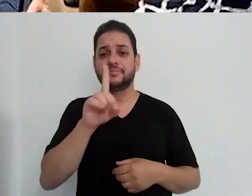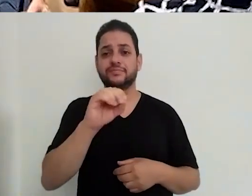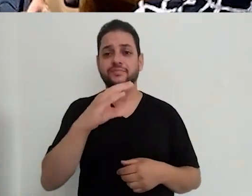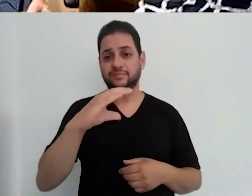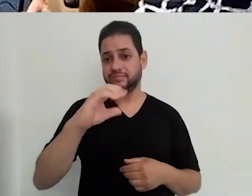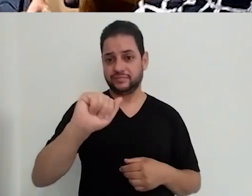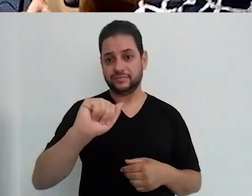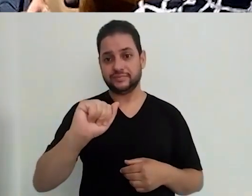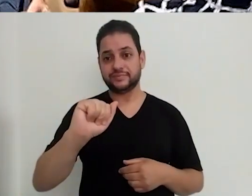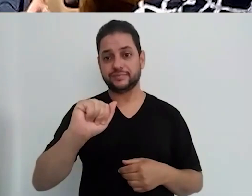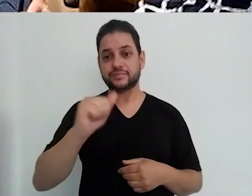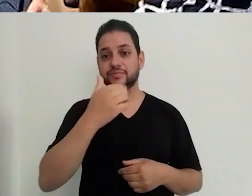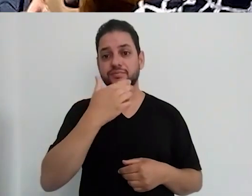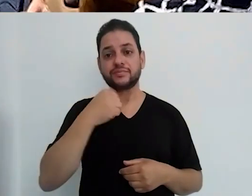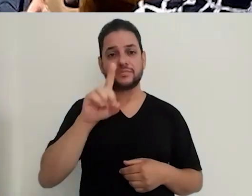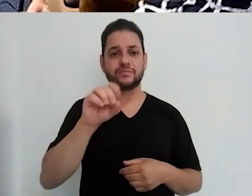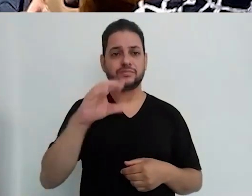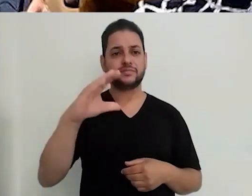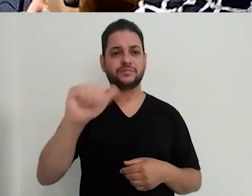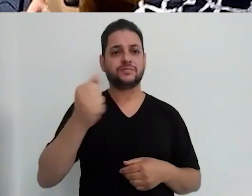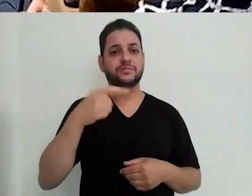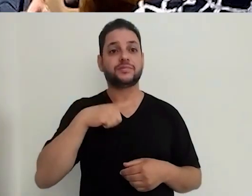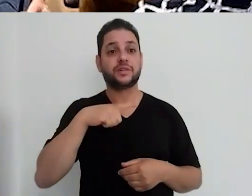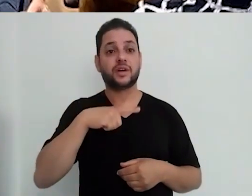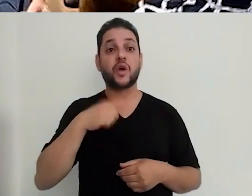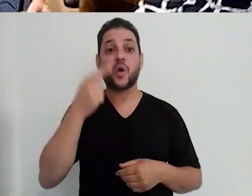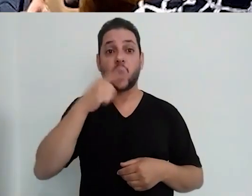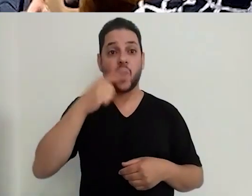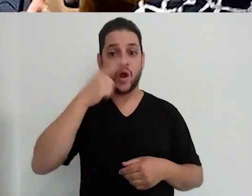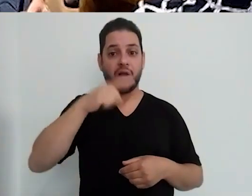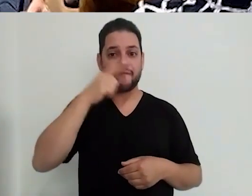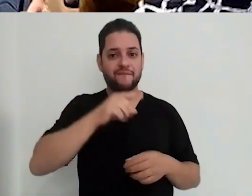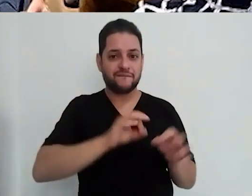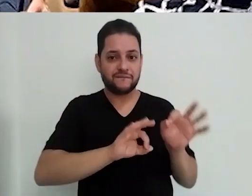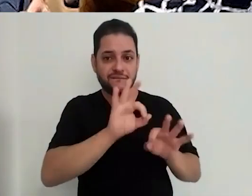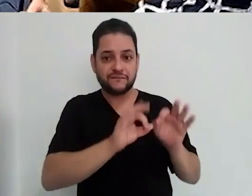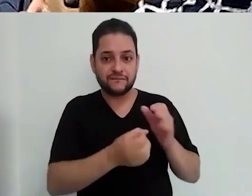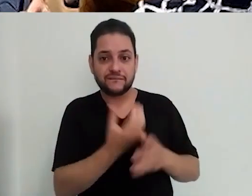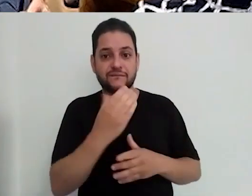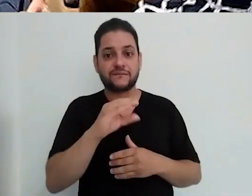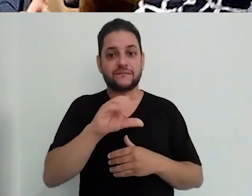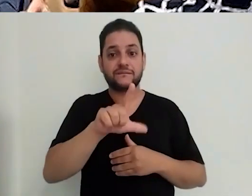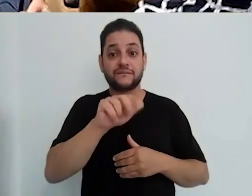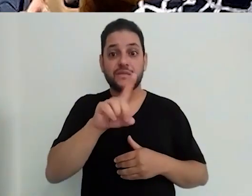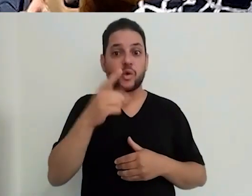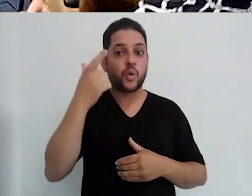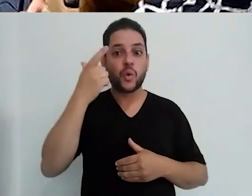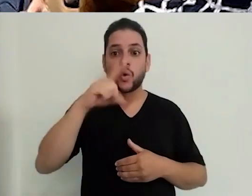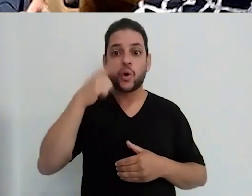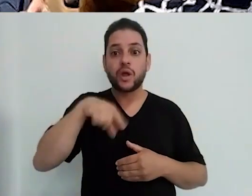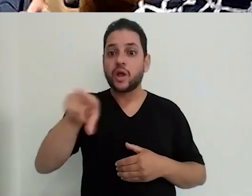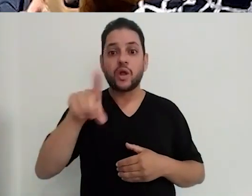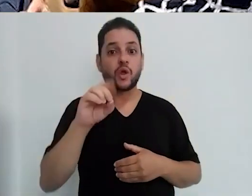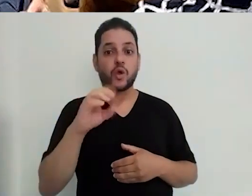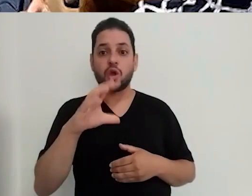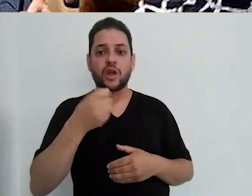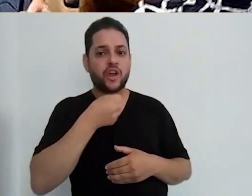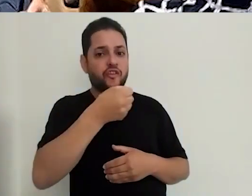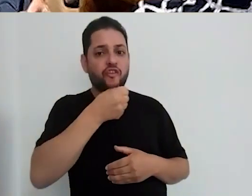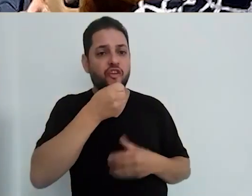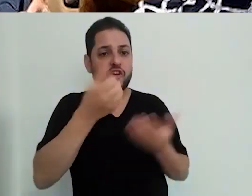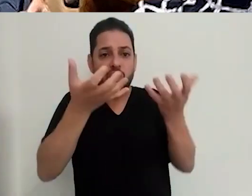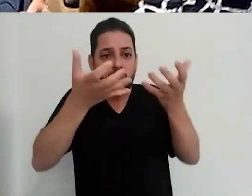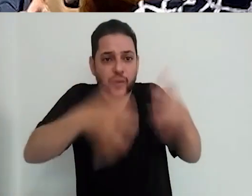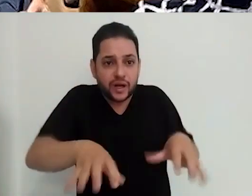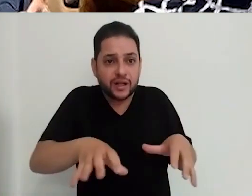foi um milagre que a nossa, mais uma vez, produtora, que no caso era a Cláudia Nogaroto, que ela conseguiu, ele não queria dar entrevista, né? No podcast eu até